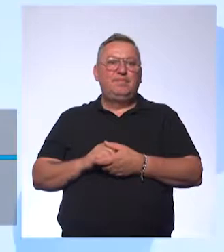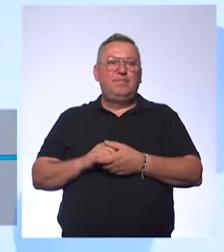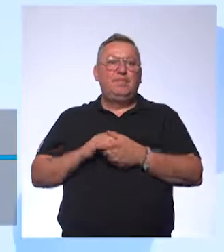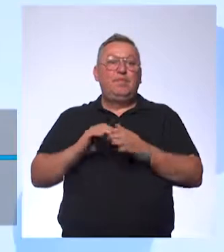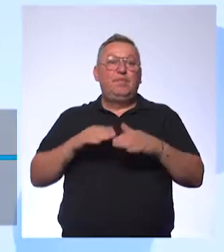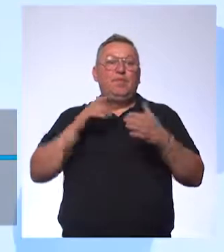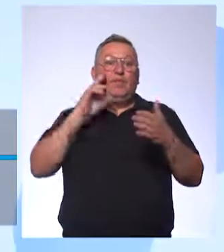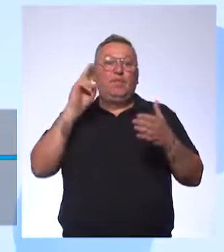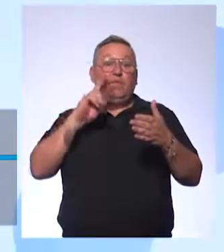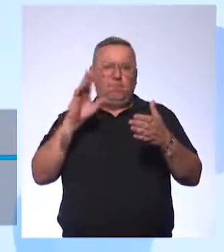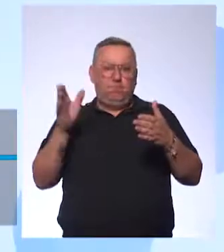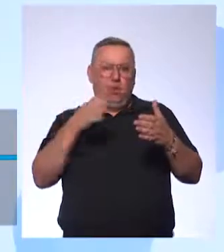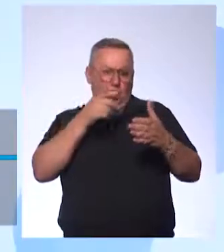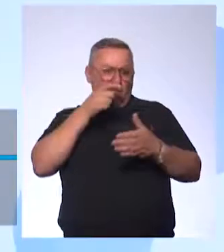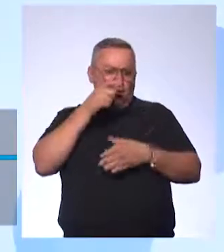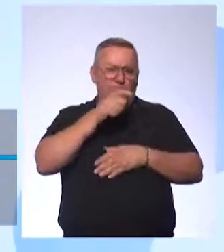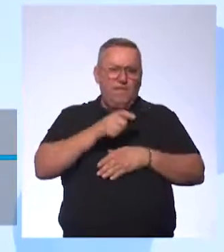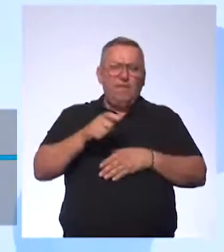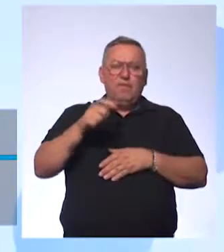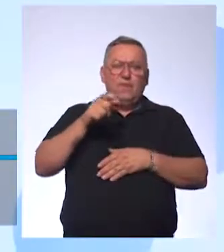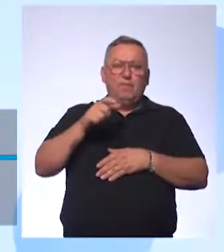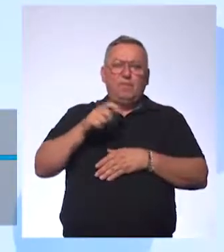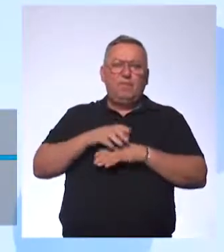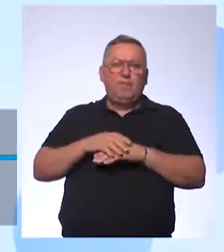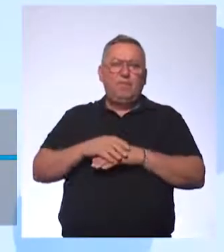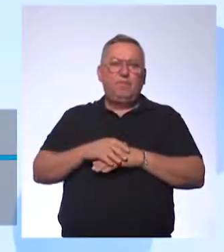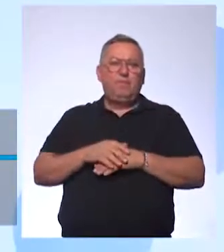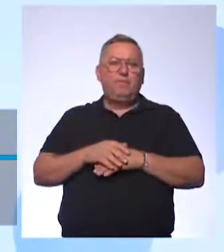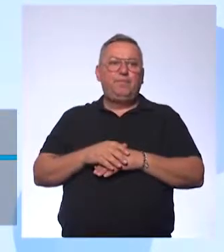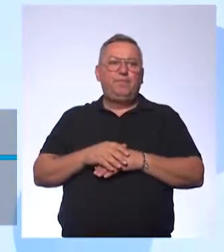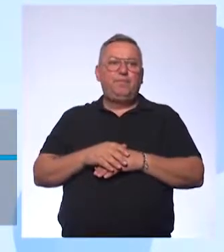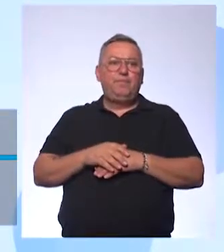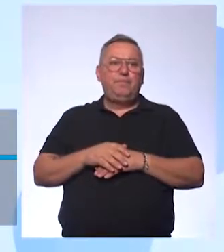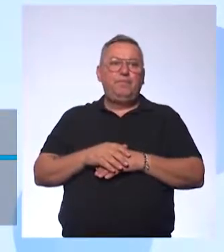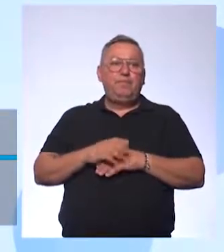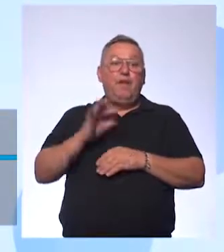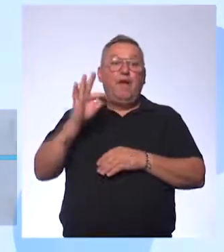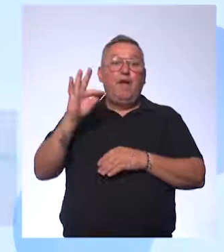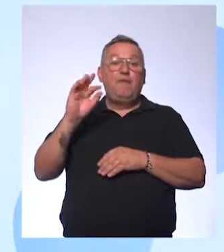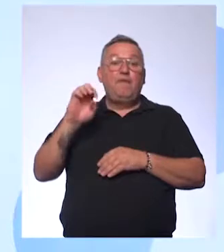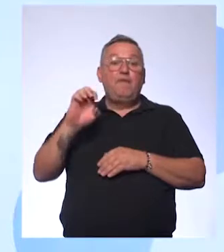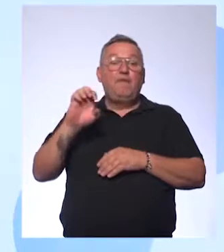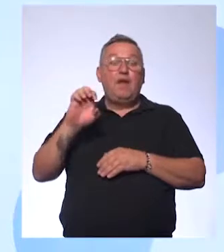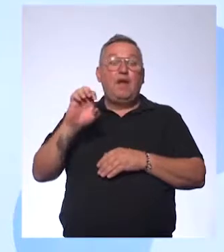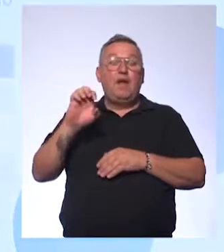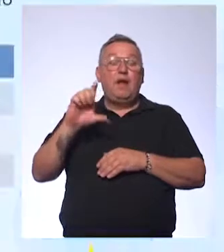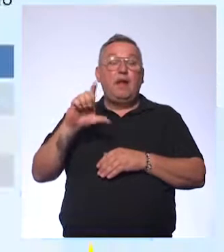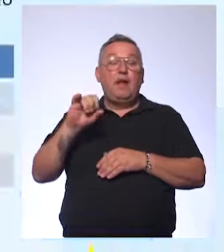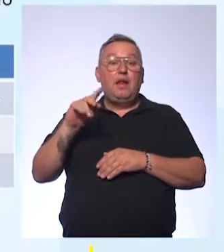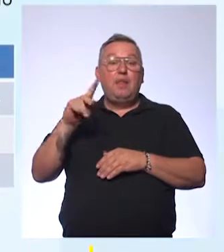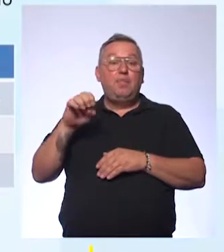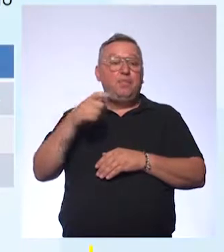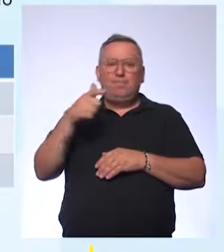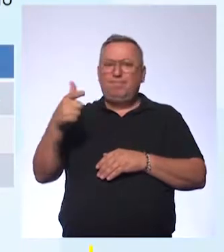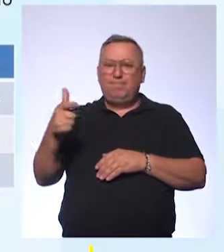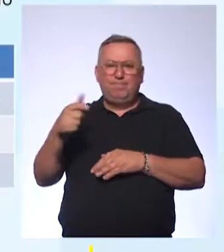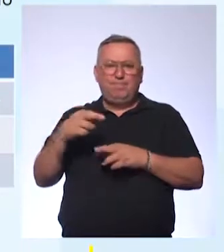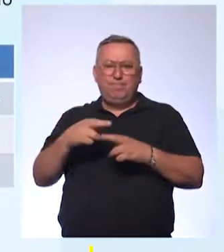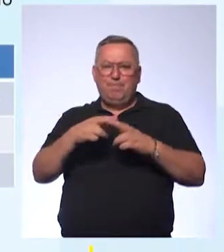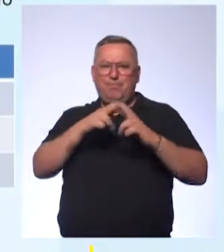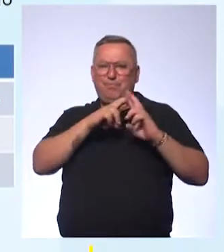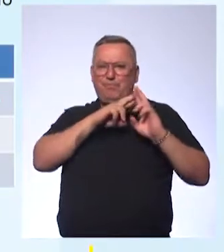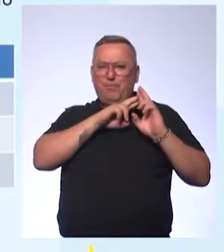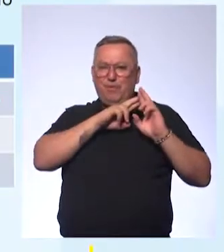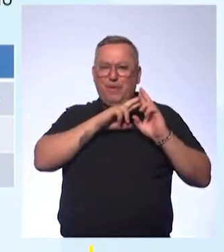Então, bora agora para C. Vamos ver se acha C, Elaine, enquanto eu leio a sentença. Felipe não tem muita responsabilidade.